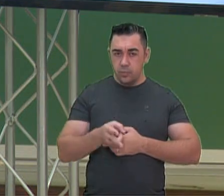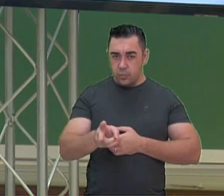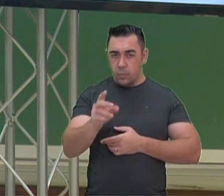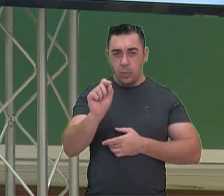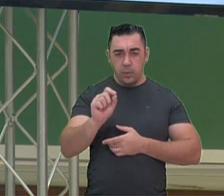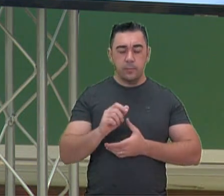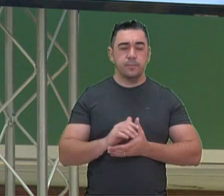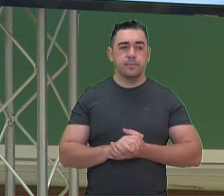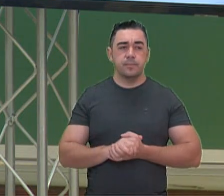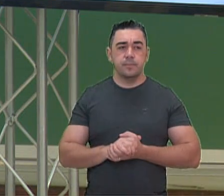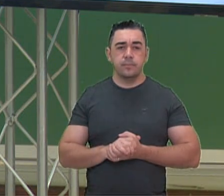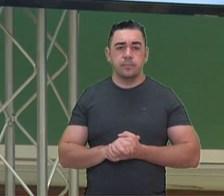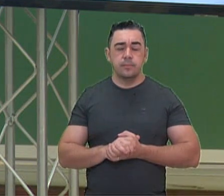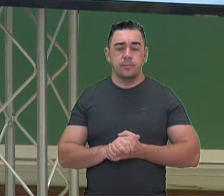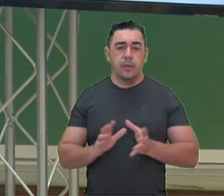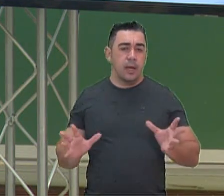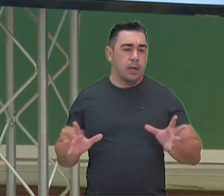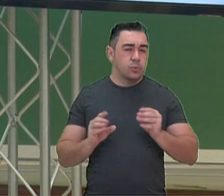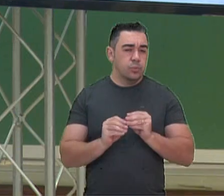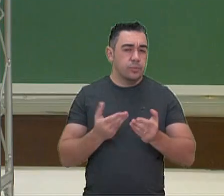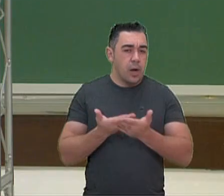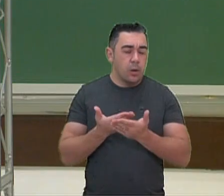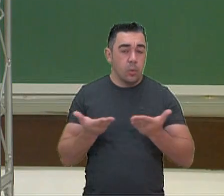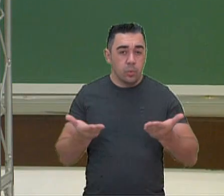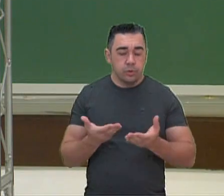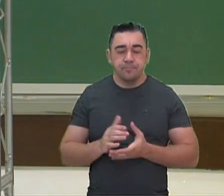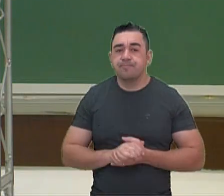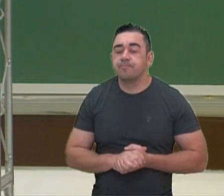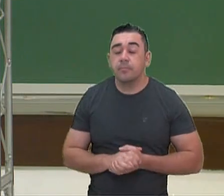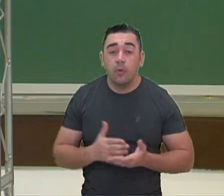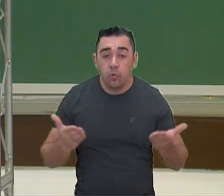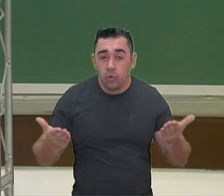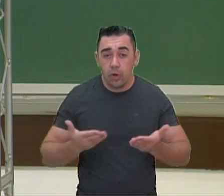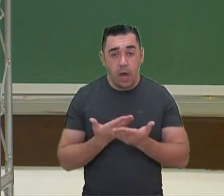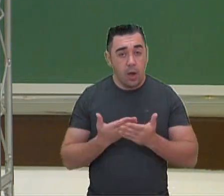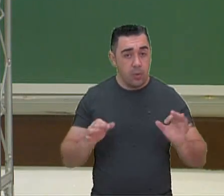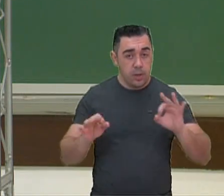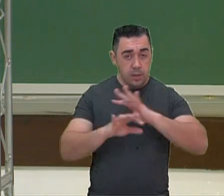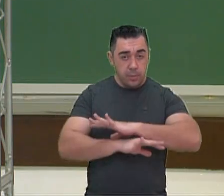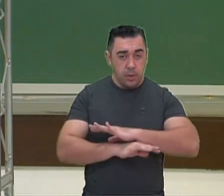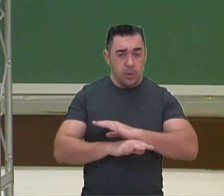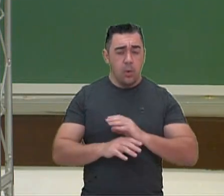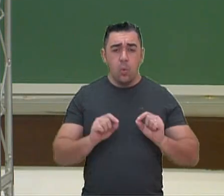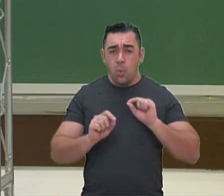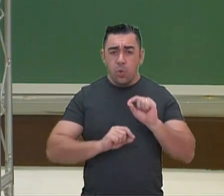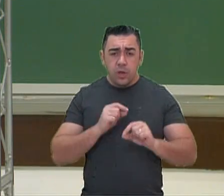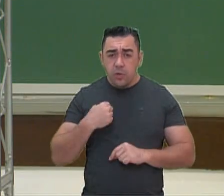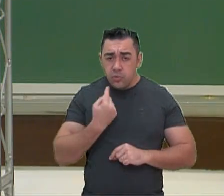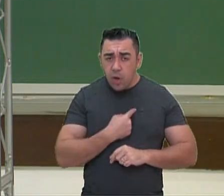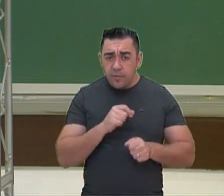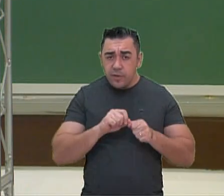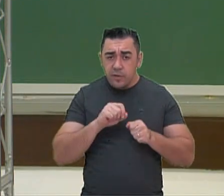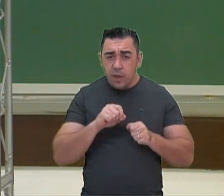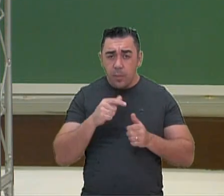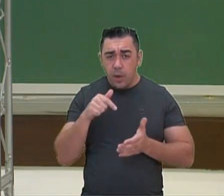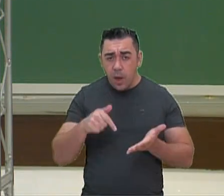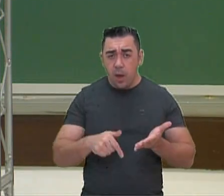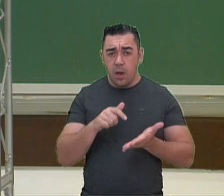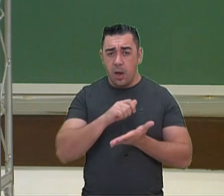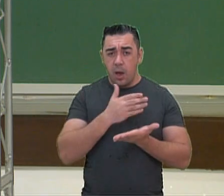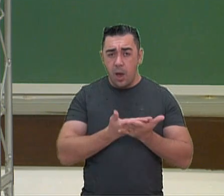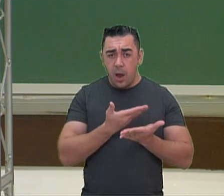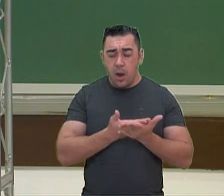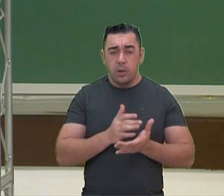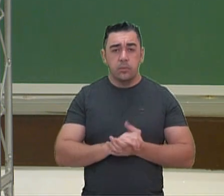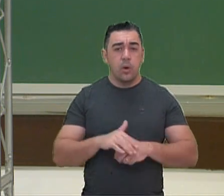continuidade a tudo isso. Pessoal, a nossa aula de hoje está terminando. E o que a gente fez nessa aula?